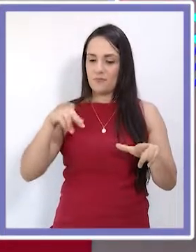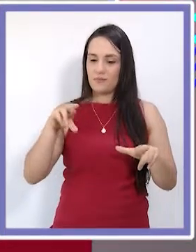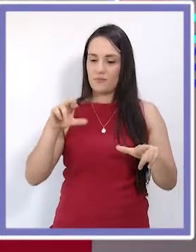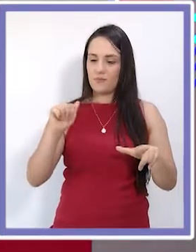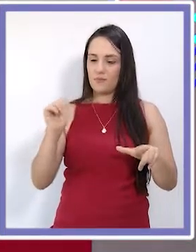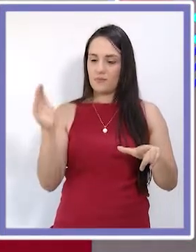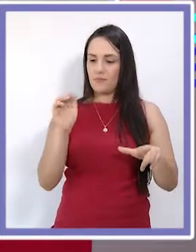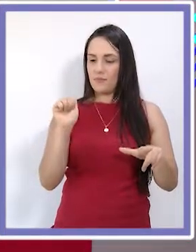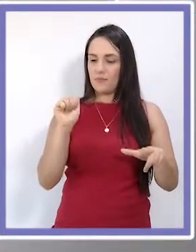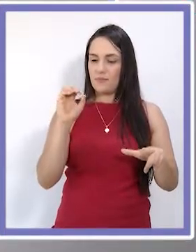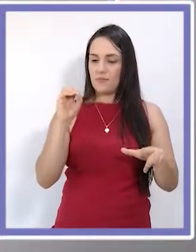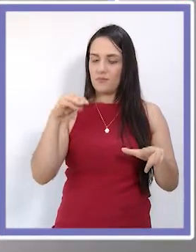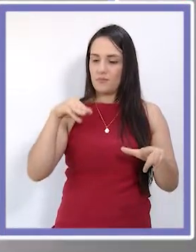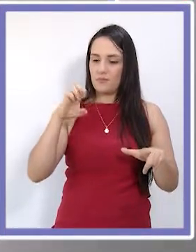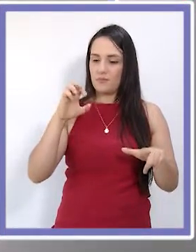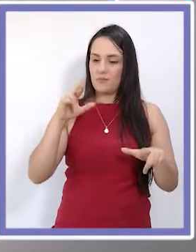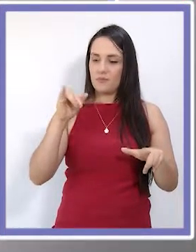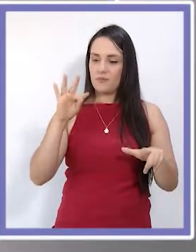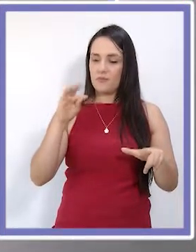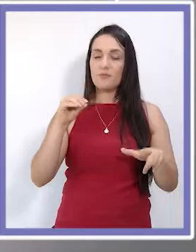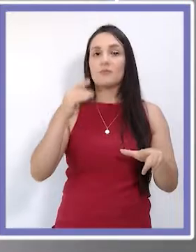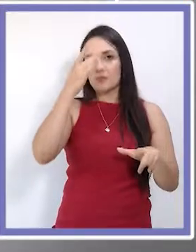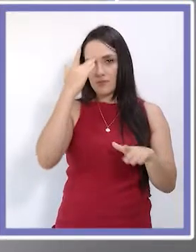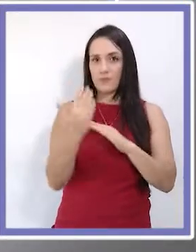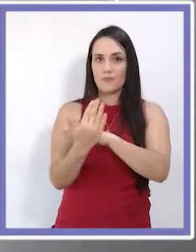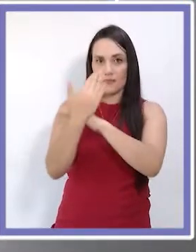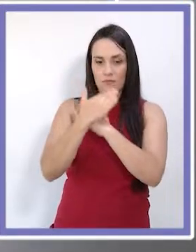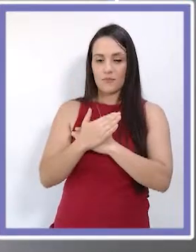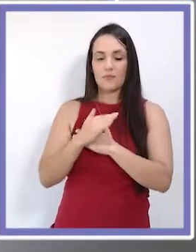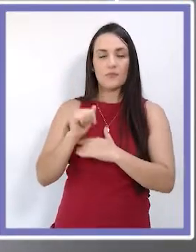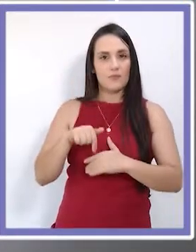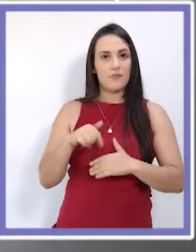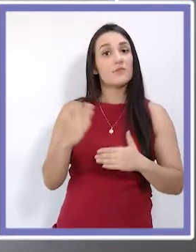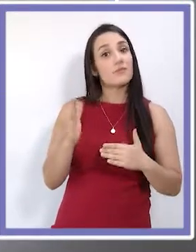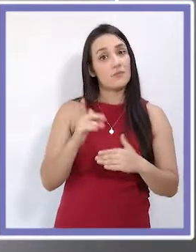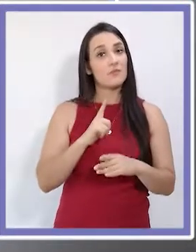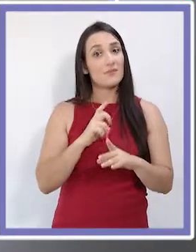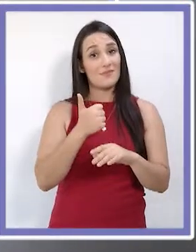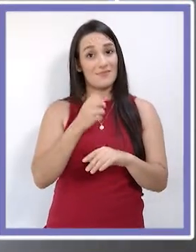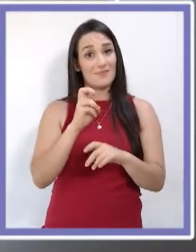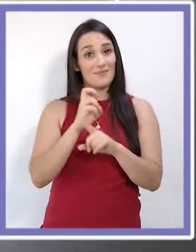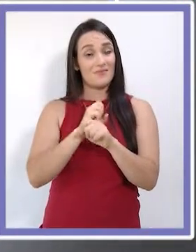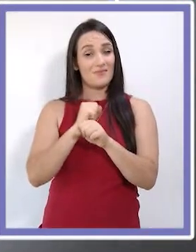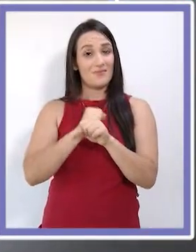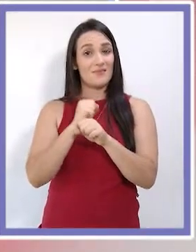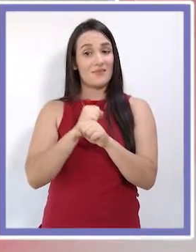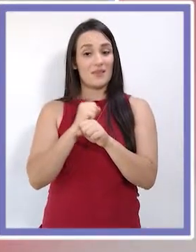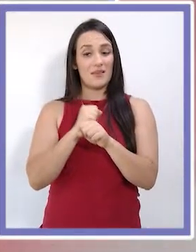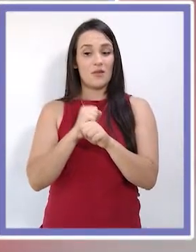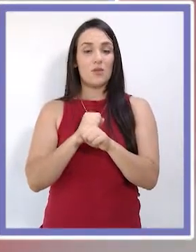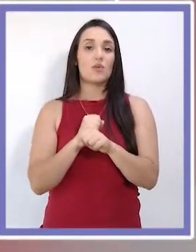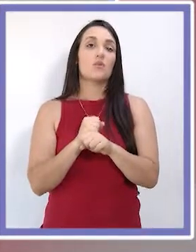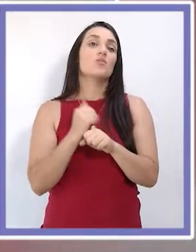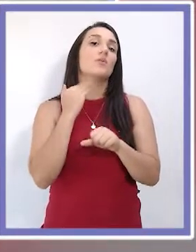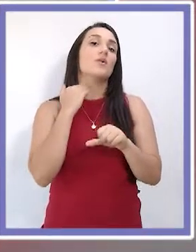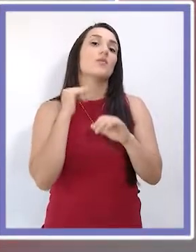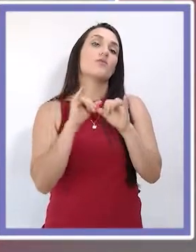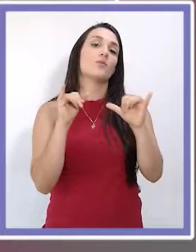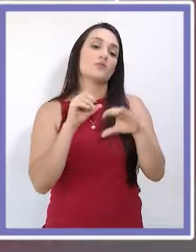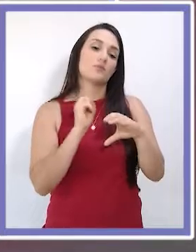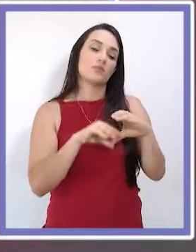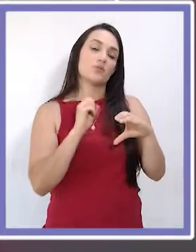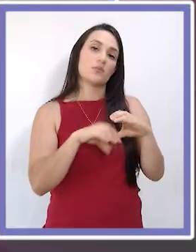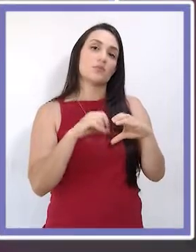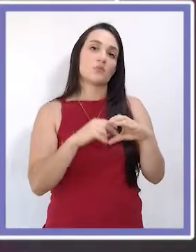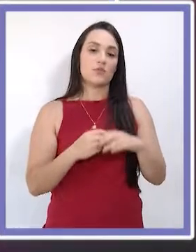ao mérito para as pessoas que nos ajudaram no Banco de Olhos, que está comemorando 15 anos desse ano, o Banco de Olhos da